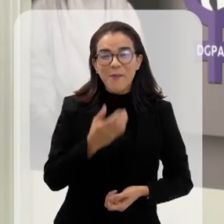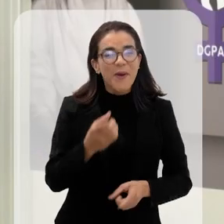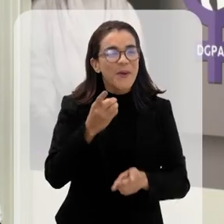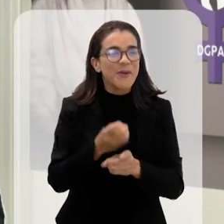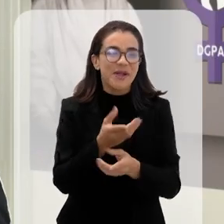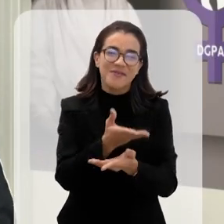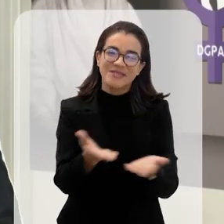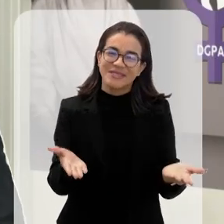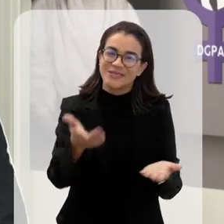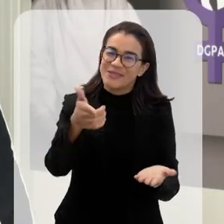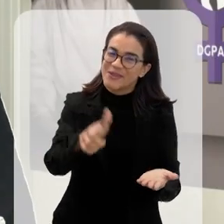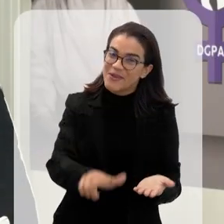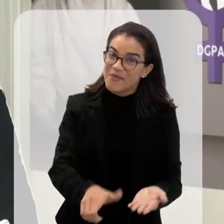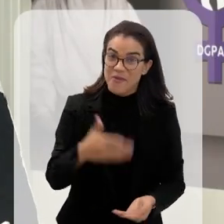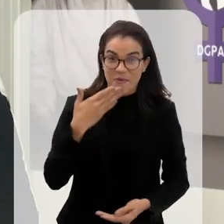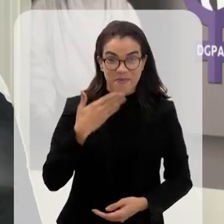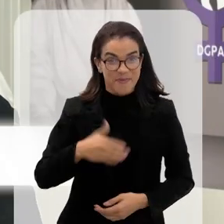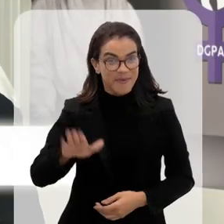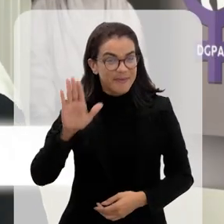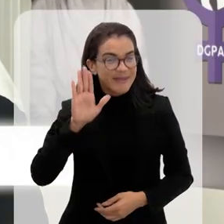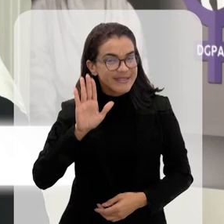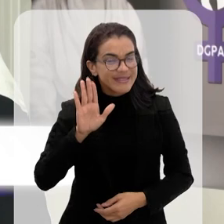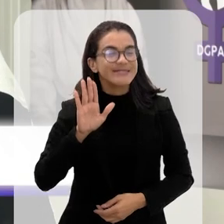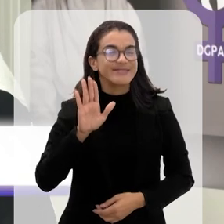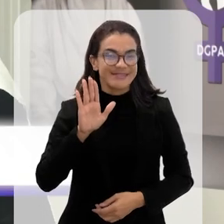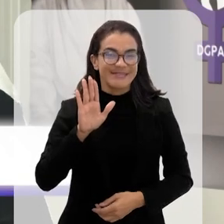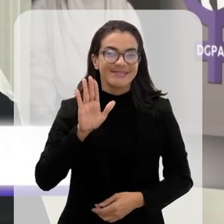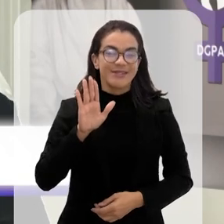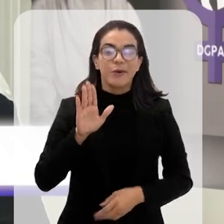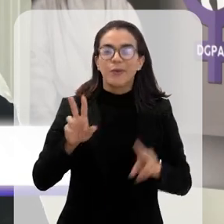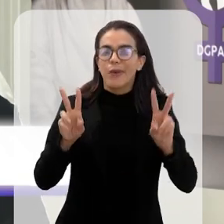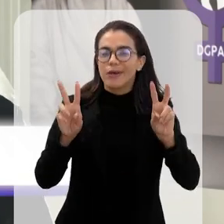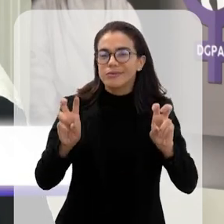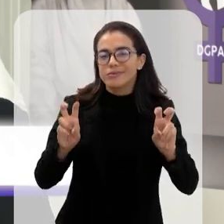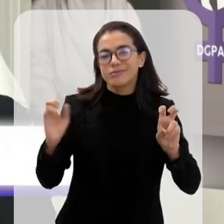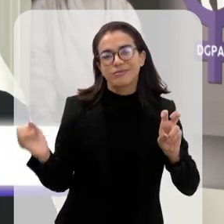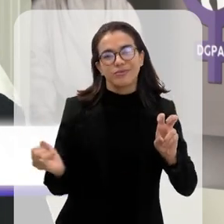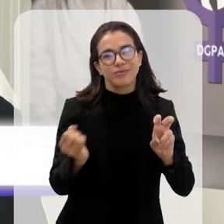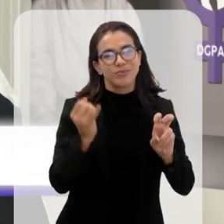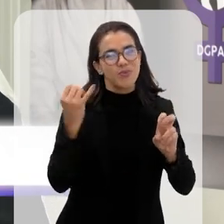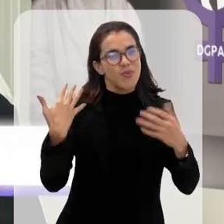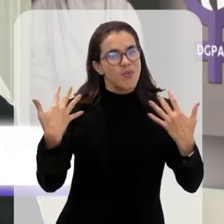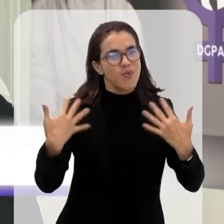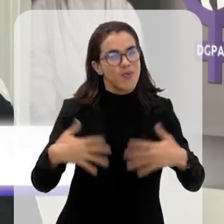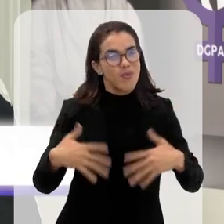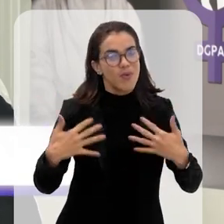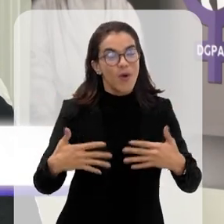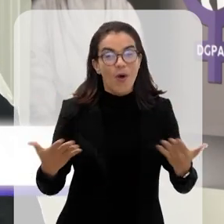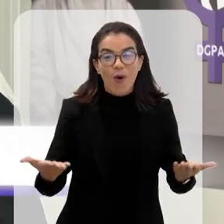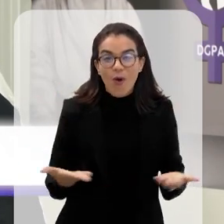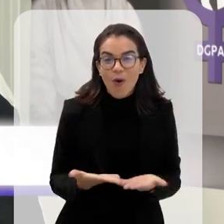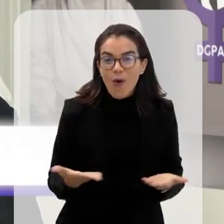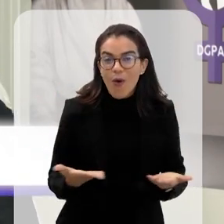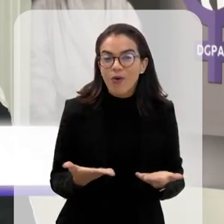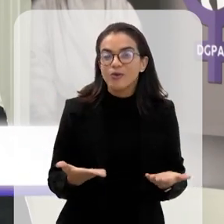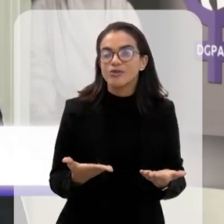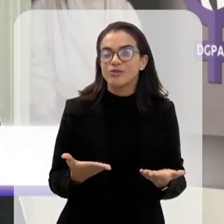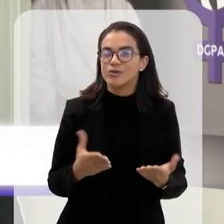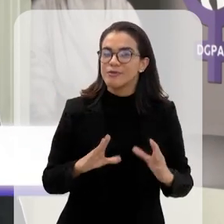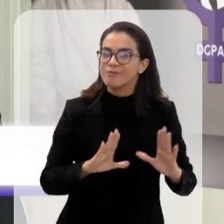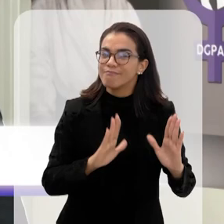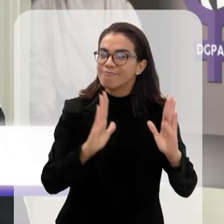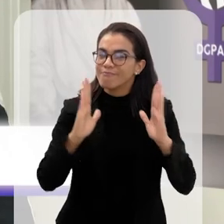Vou encontrar vocês de novo. E como eu prometi, o assunto é tão importante que hoje nós estamos na